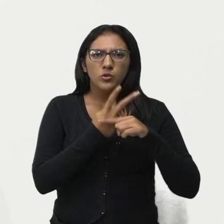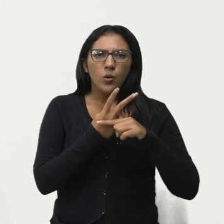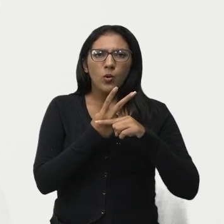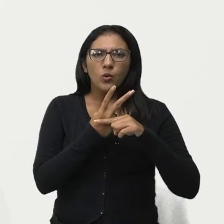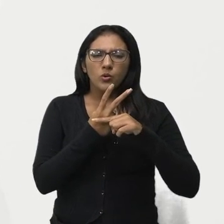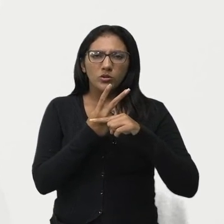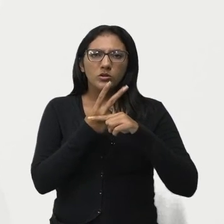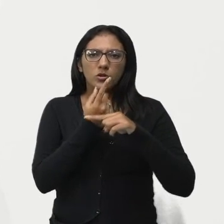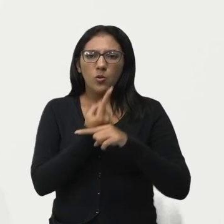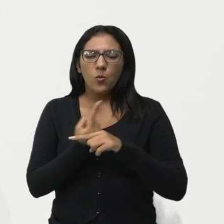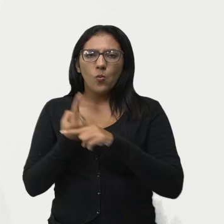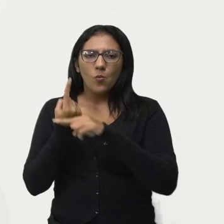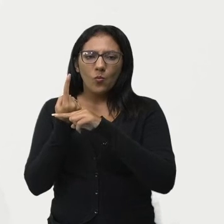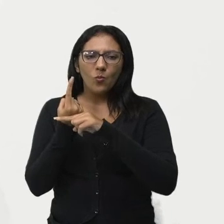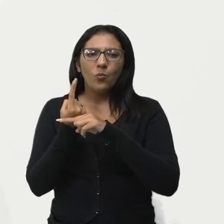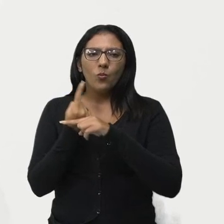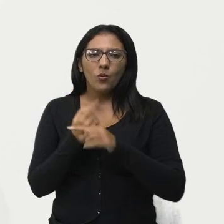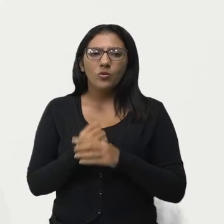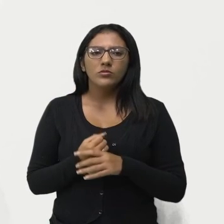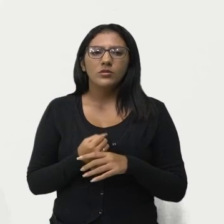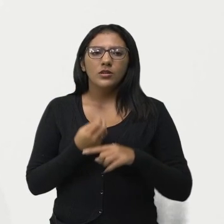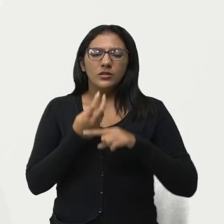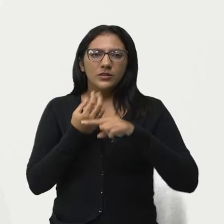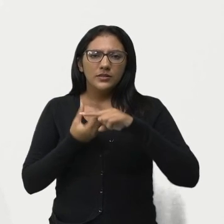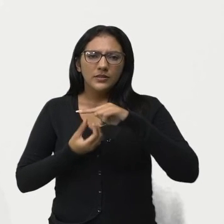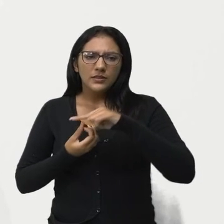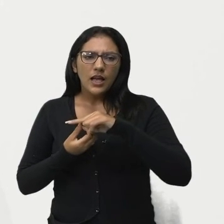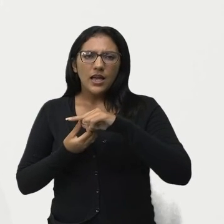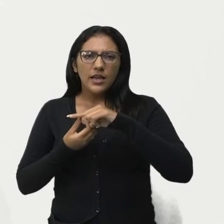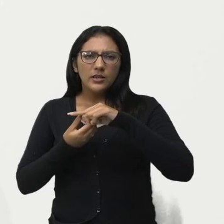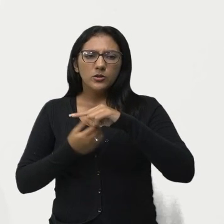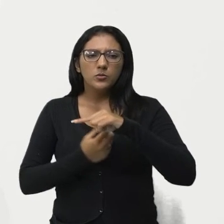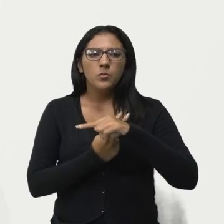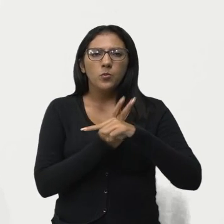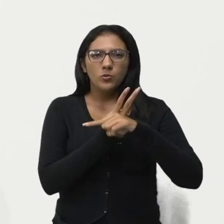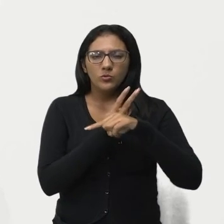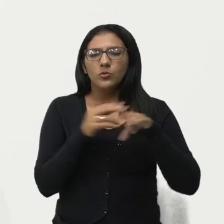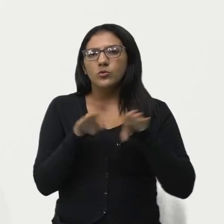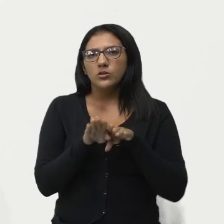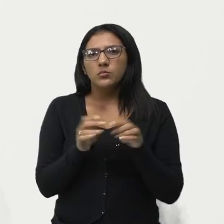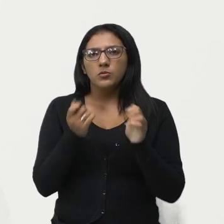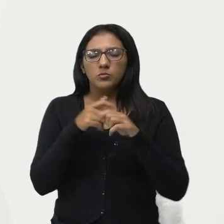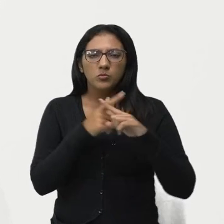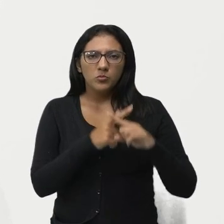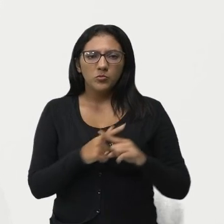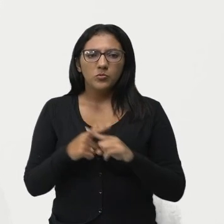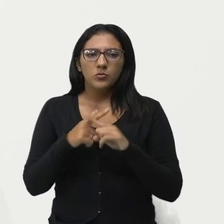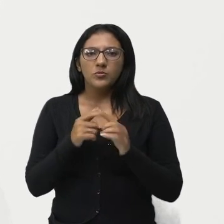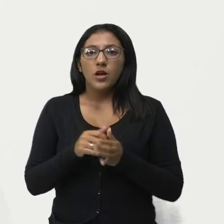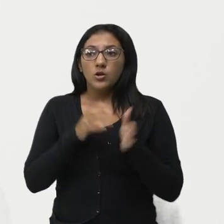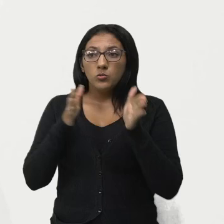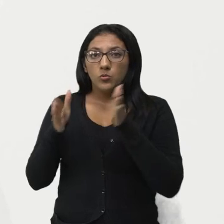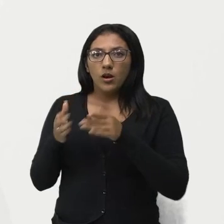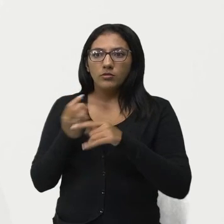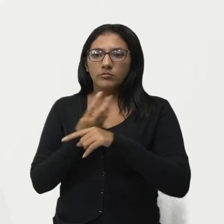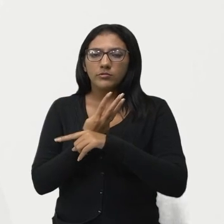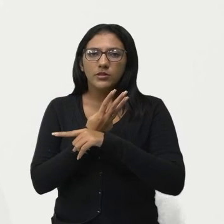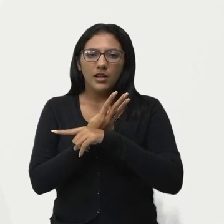numerador, denominador com denominador. Aqui na direita também, numerador com numerador,